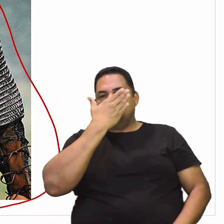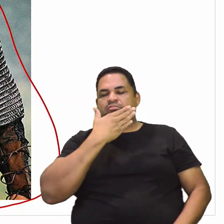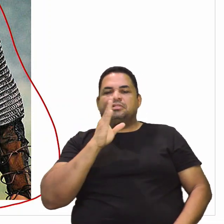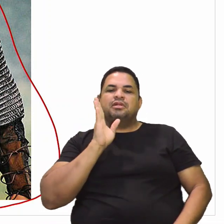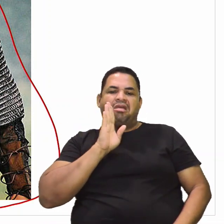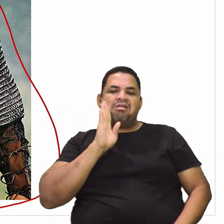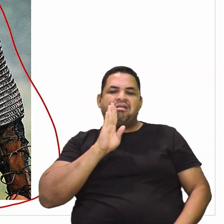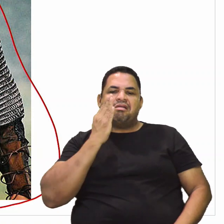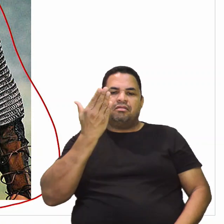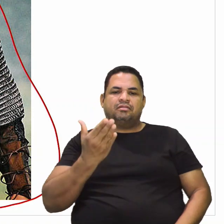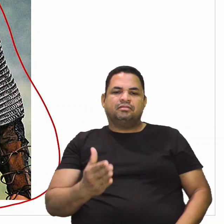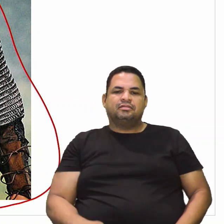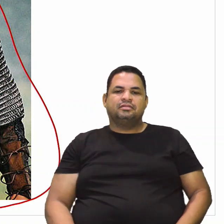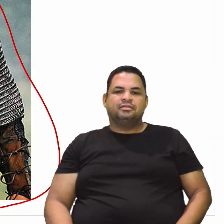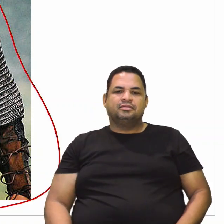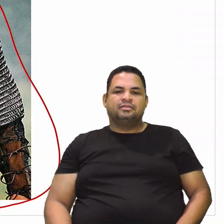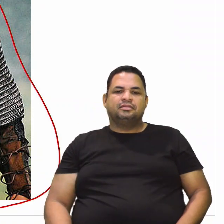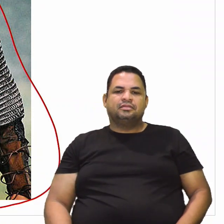legal.